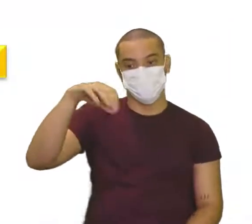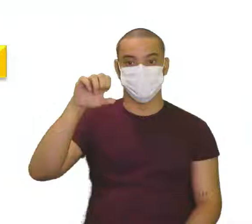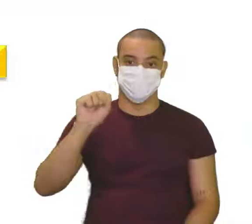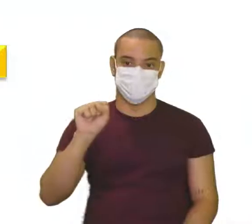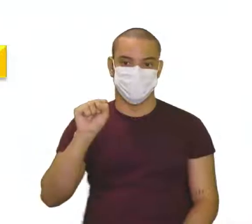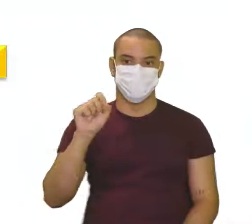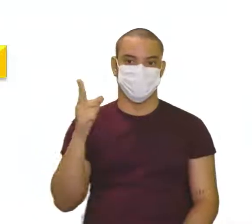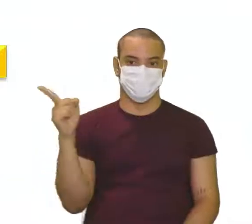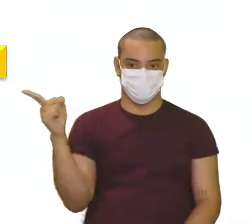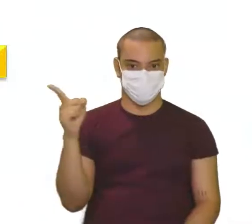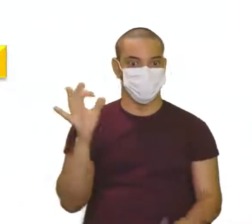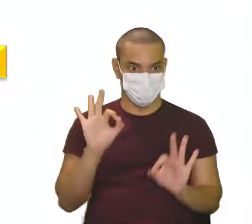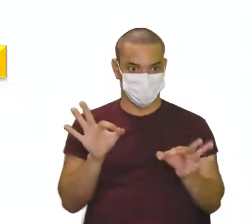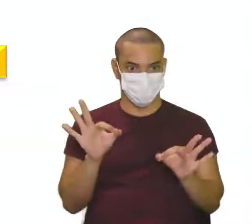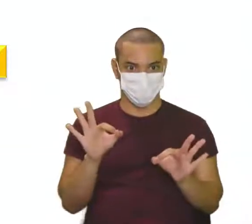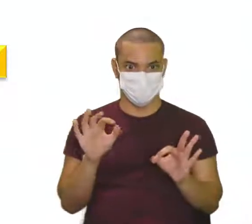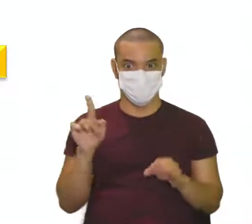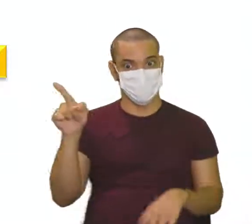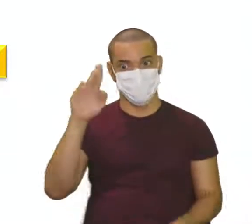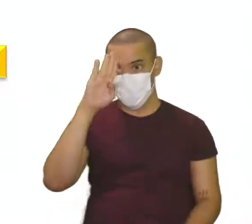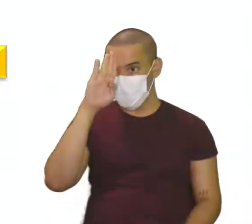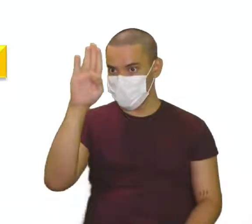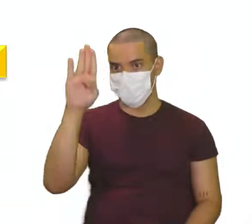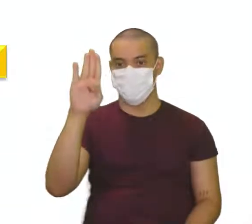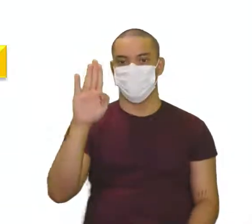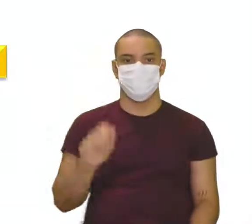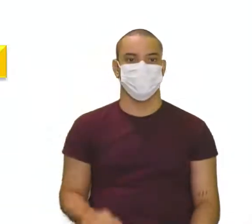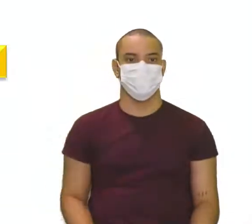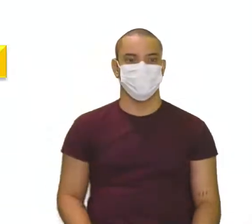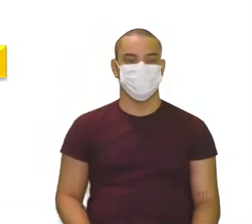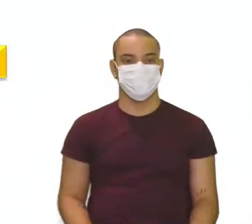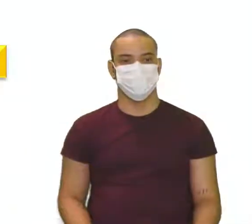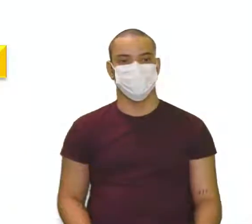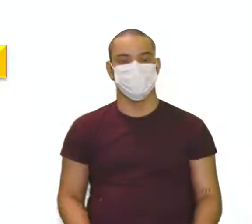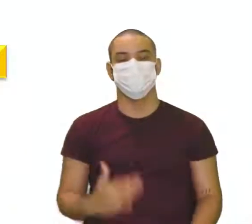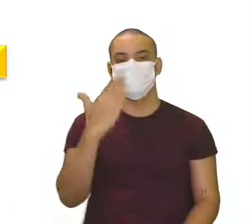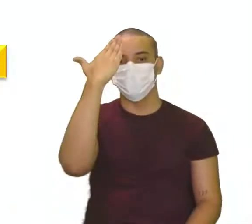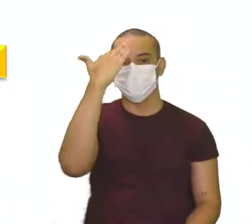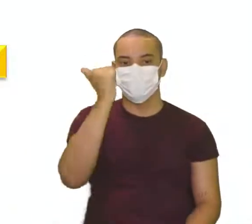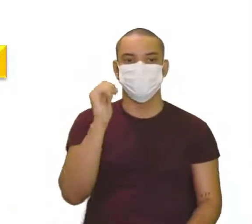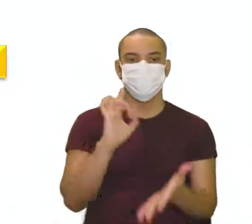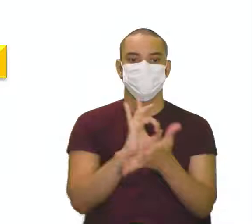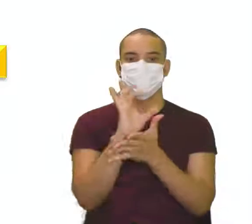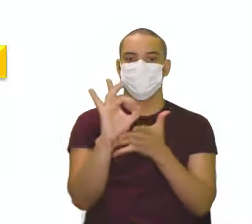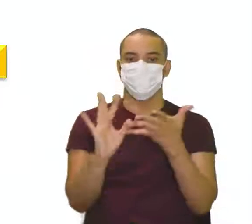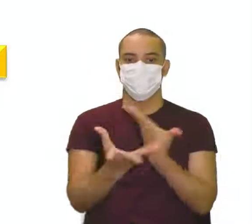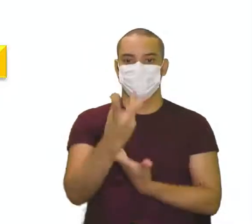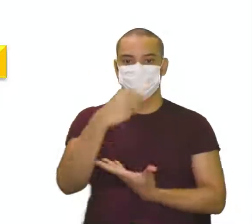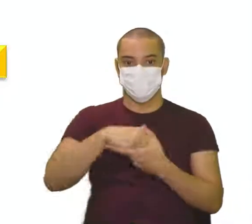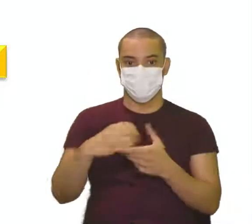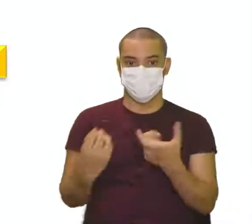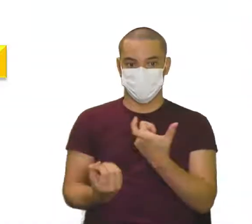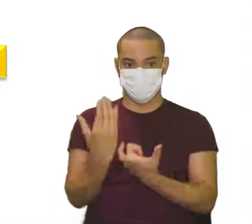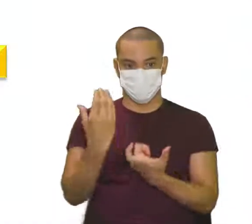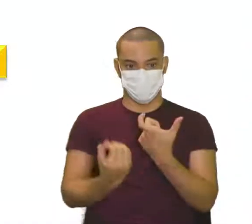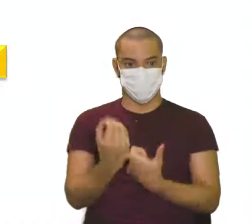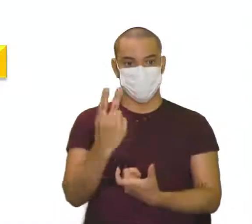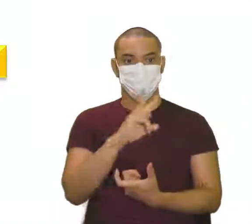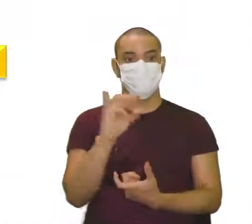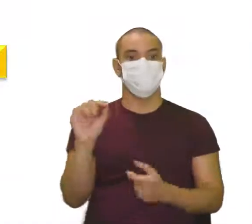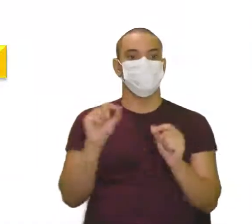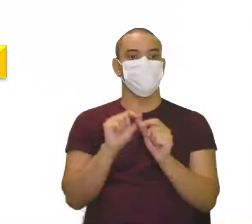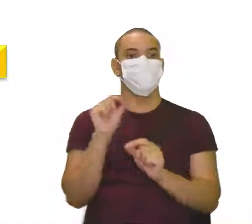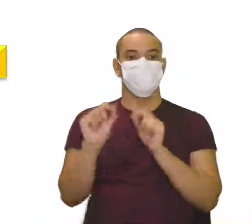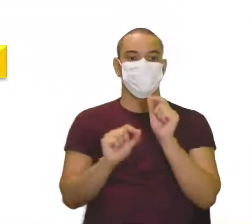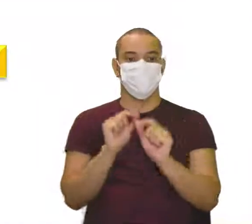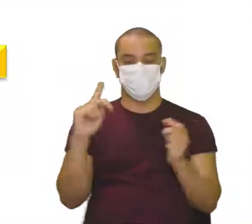por segundo, fechou? E aqui, pessoal, olha só, sabendo aqui cada ente dentro dessa fórmula, vamos